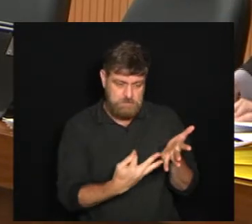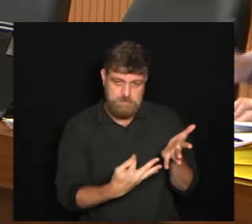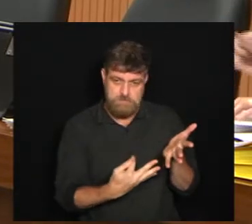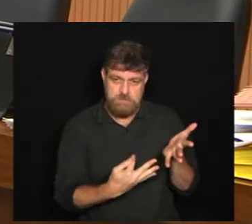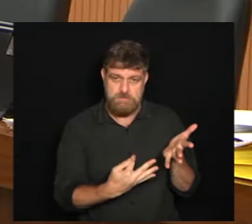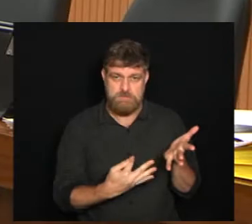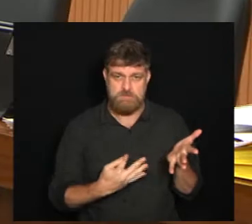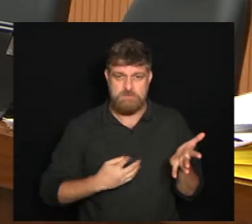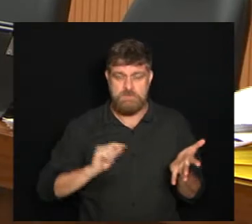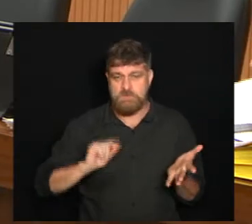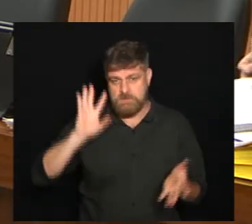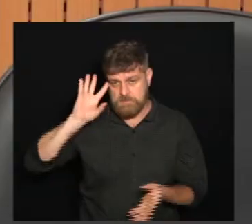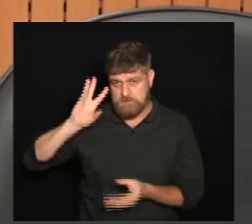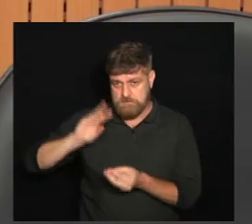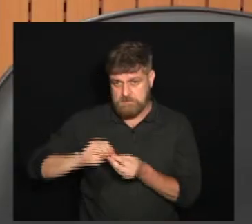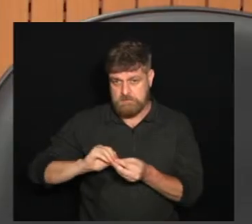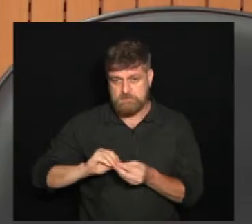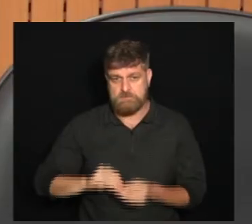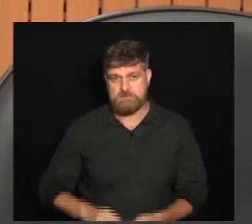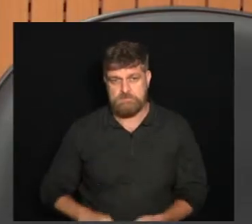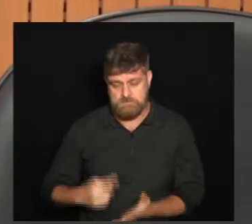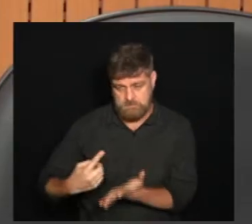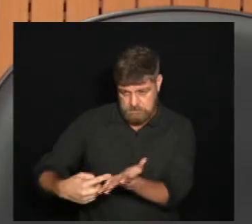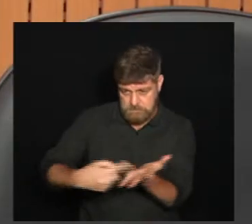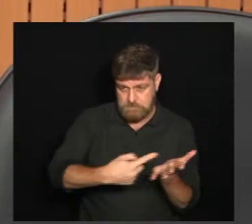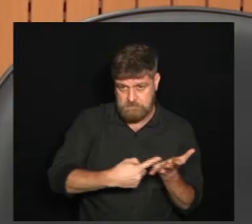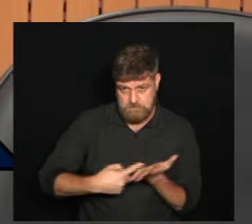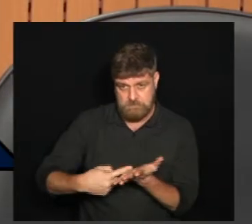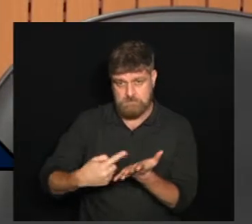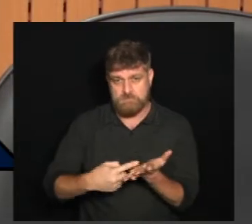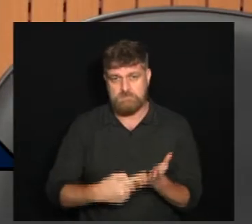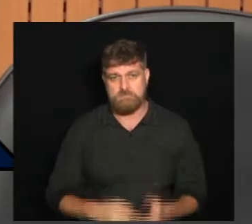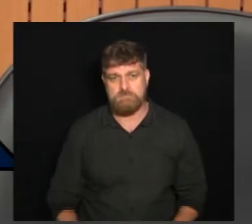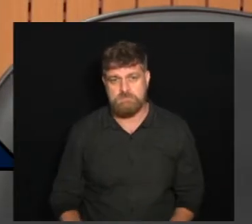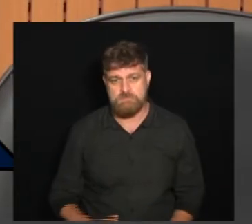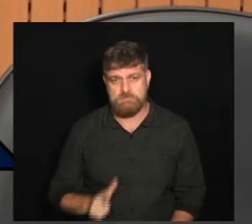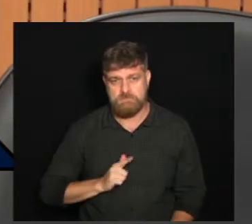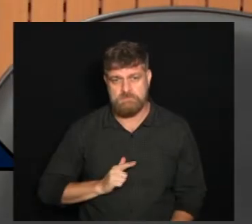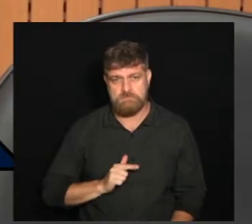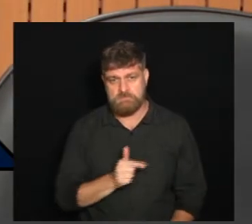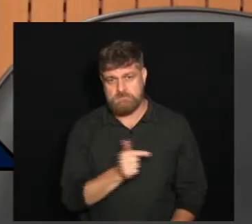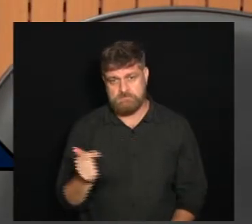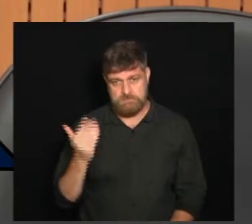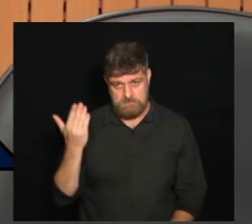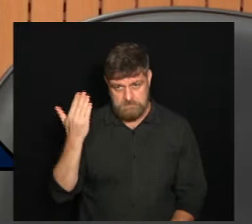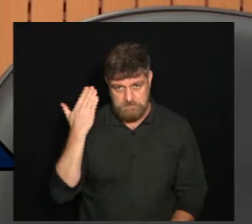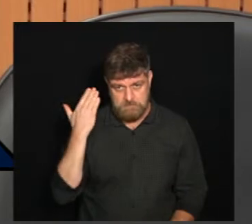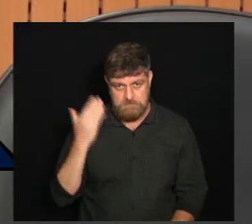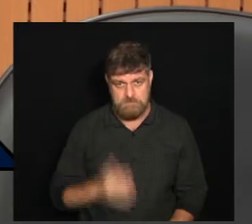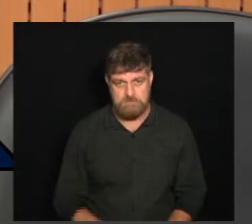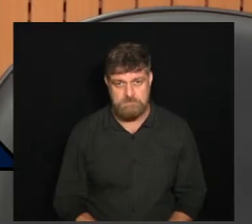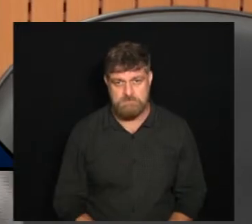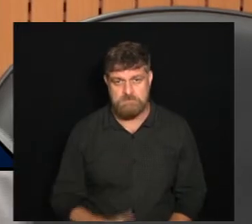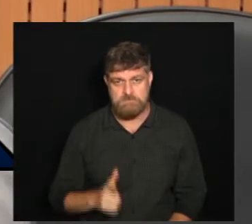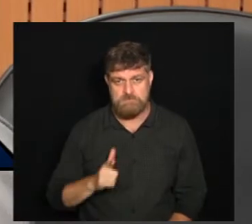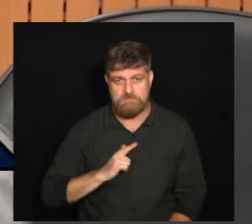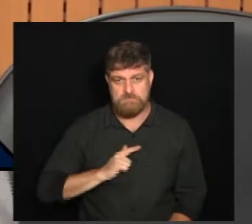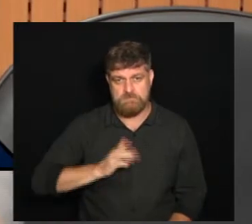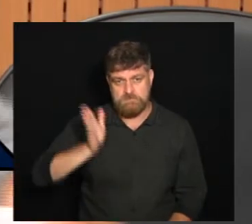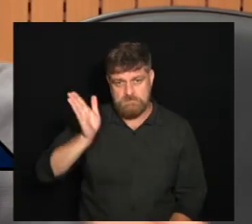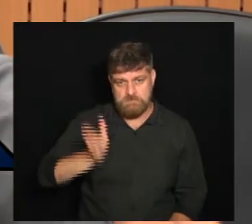que decidimos em aditamento ao que decidimos na semana passada. Eu vou